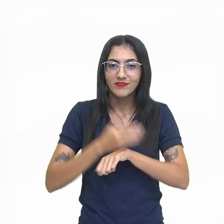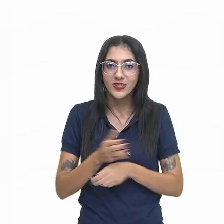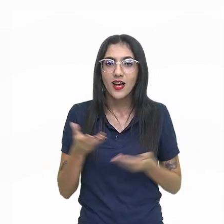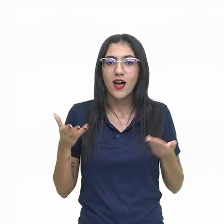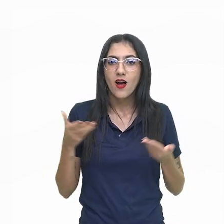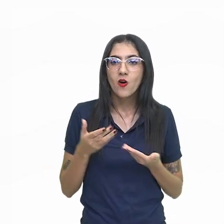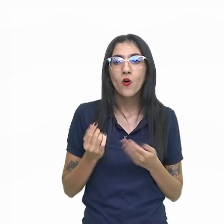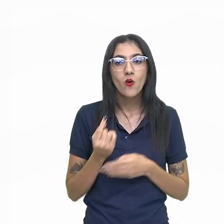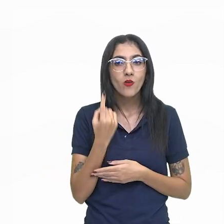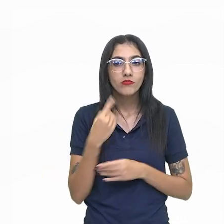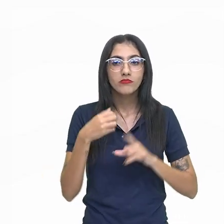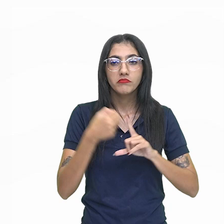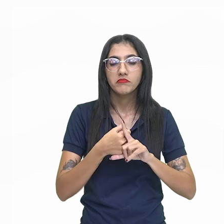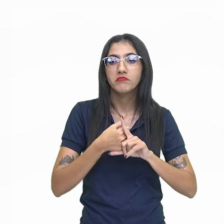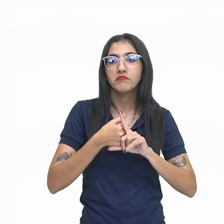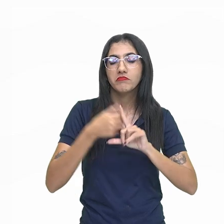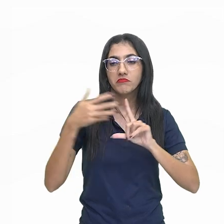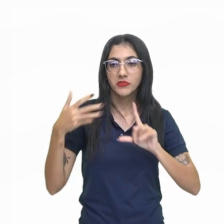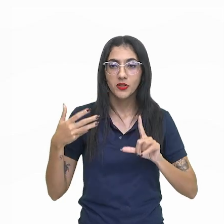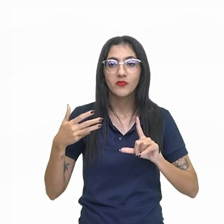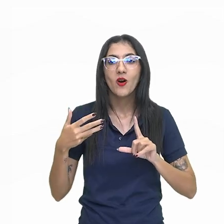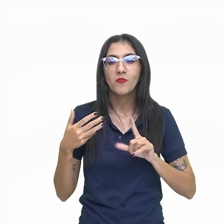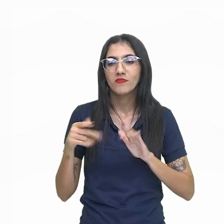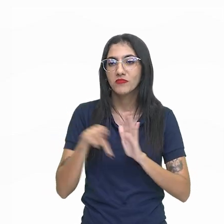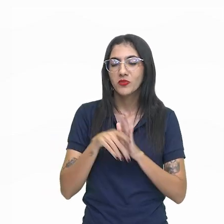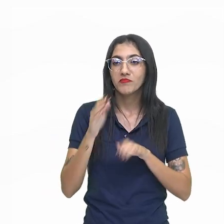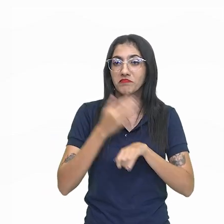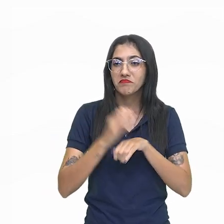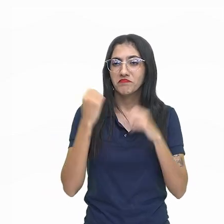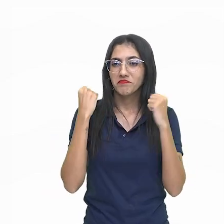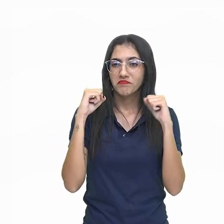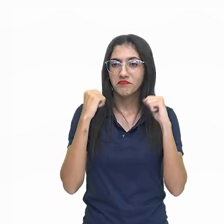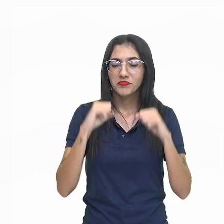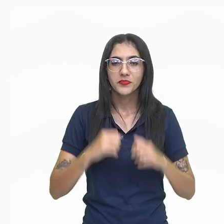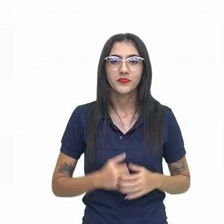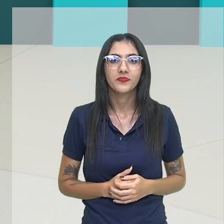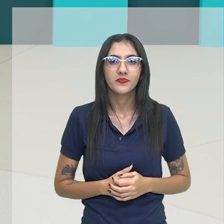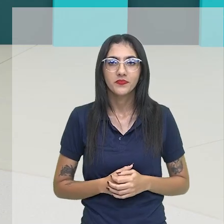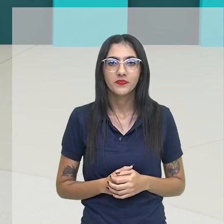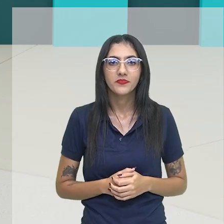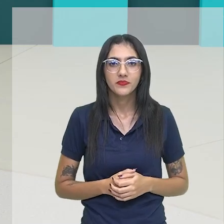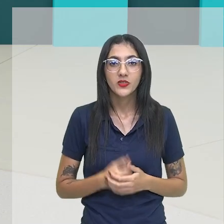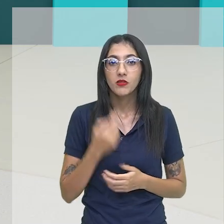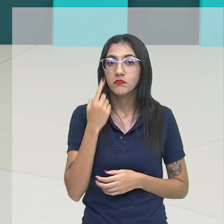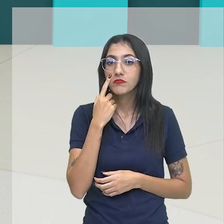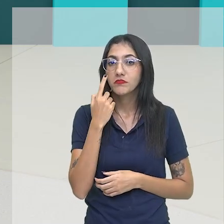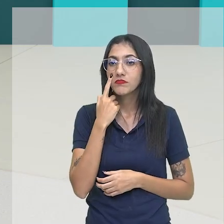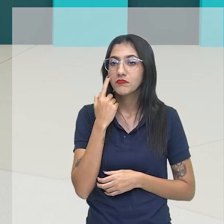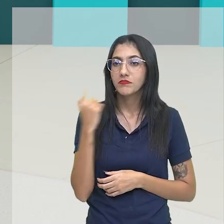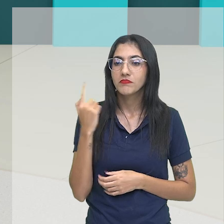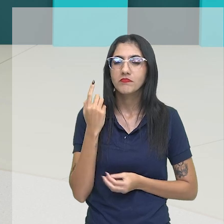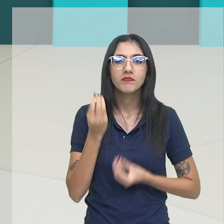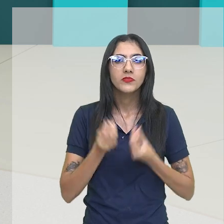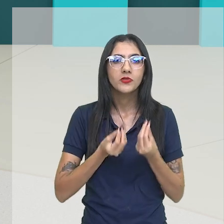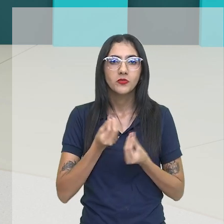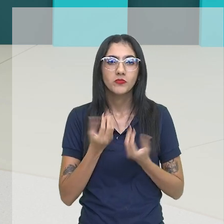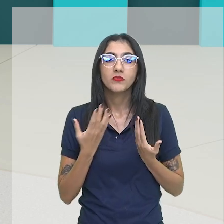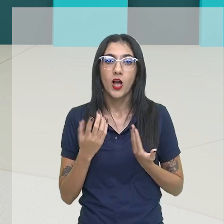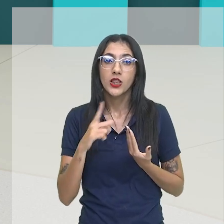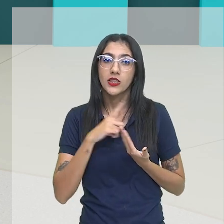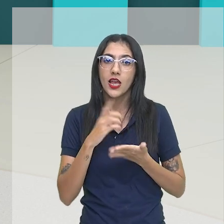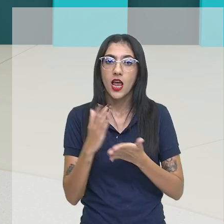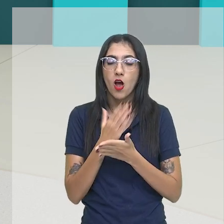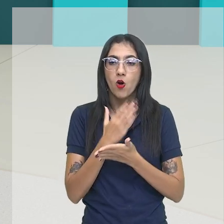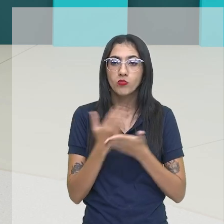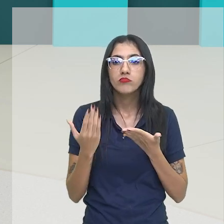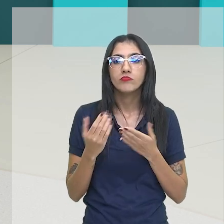uma plataforma de streaming fitness, e aqui a gente vai fazer uma certa simulação. Tem plataformas,